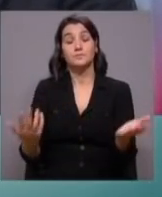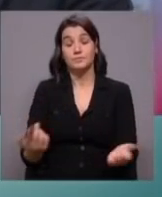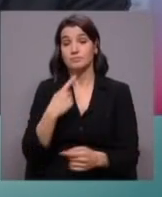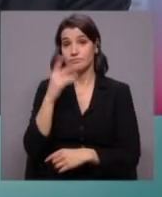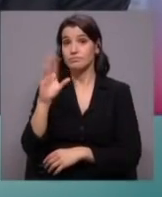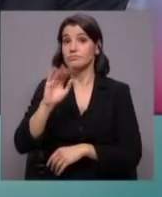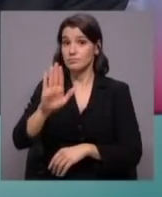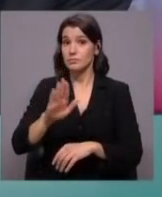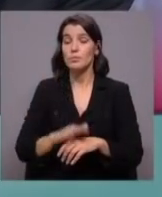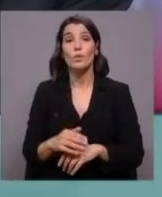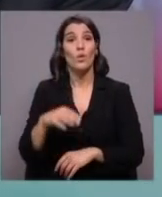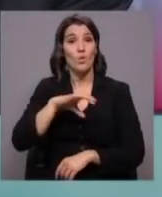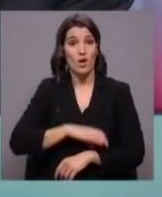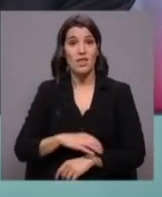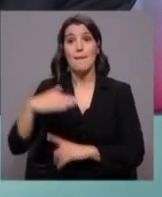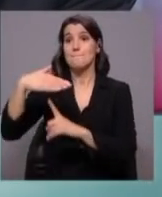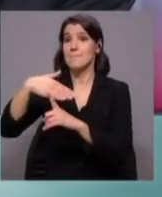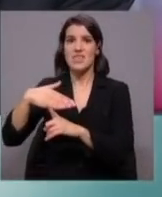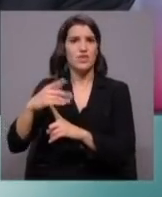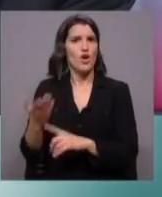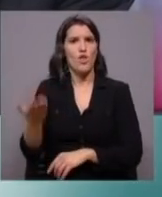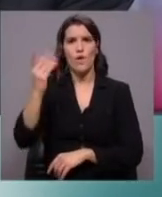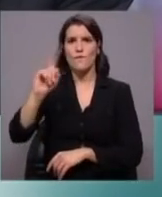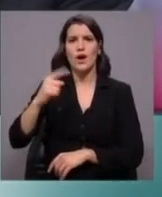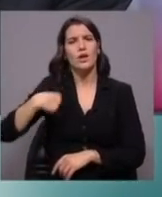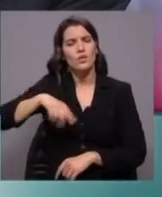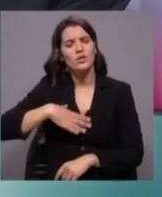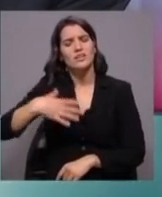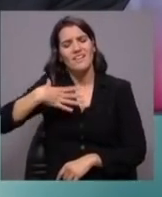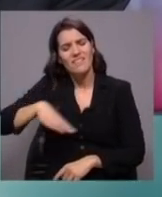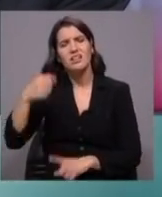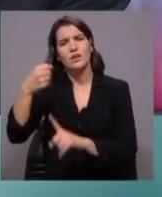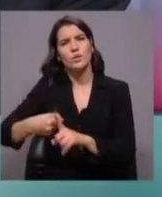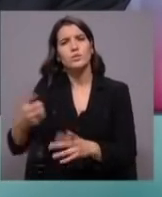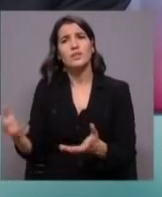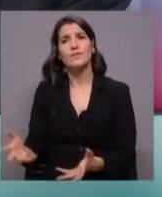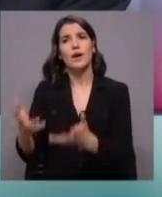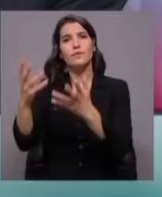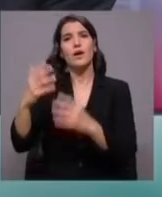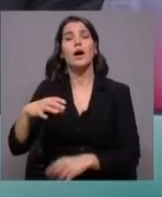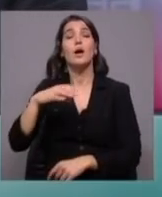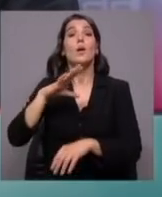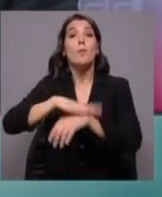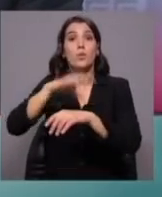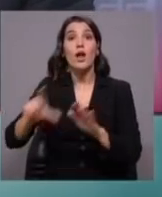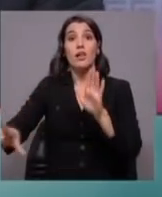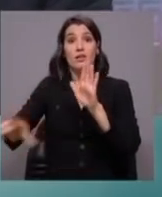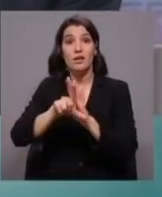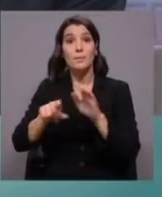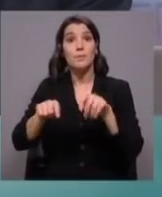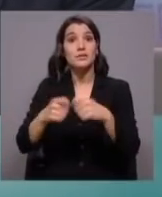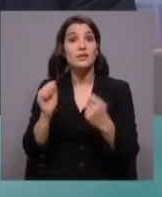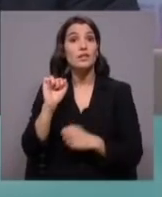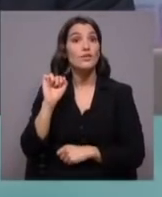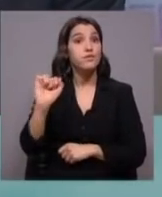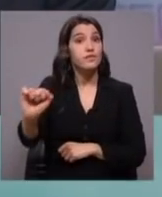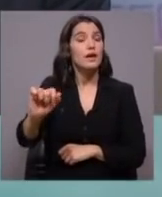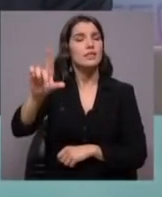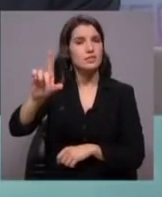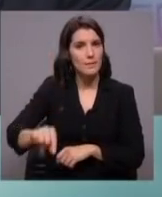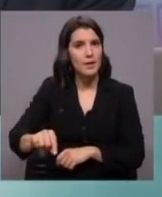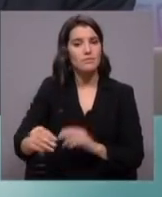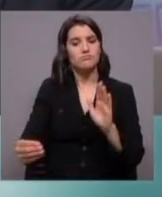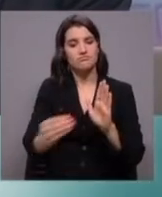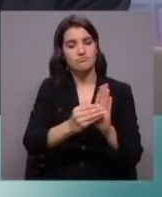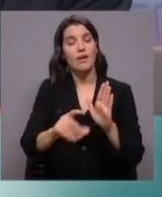o salário médio não cresce, e nós queremos tanto que cresça, e temos lutado por isso, é pelas leis que o seu partido também colocou na